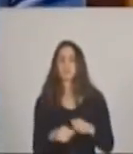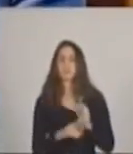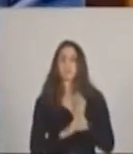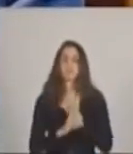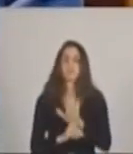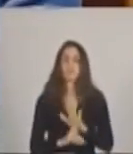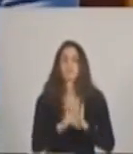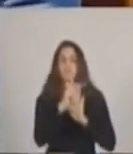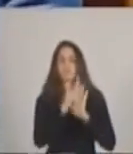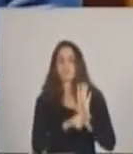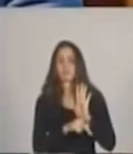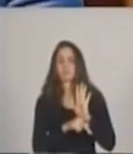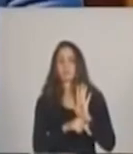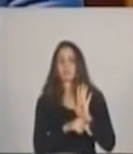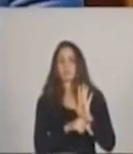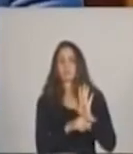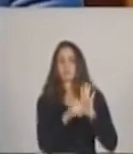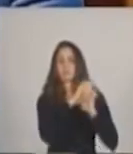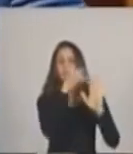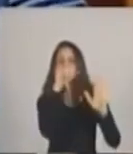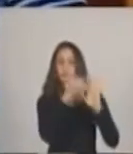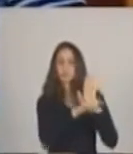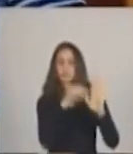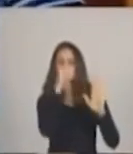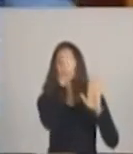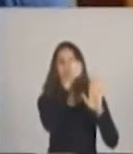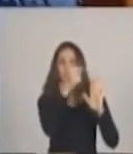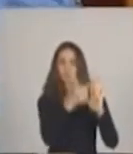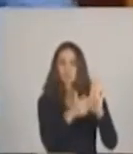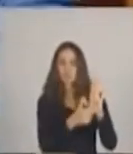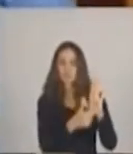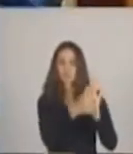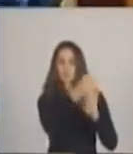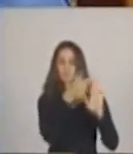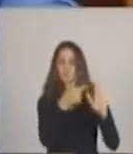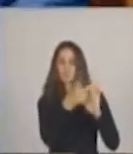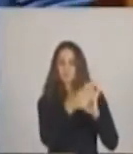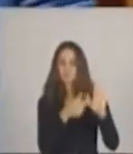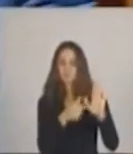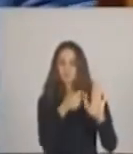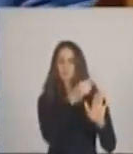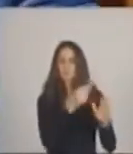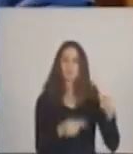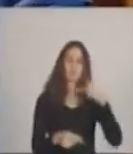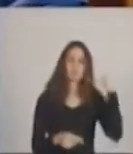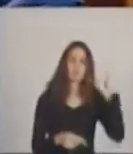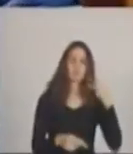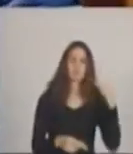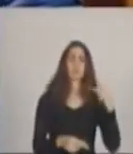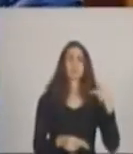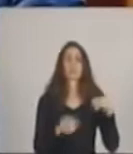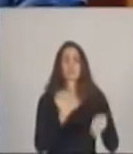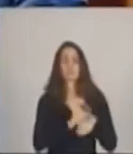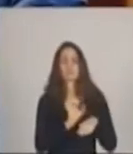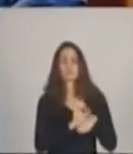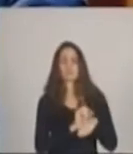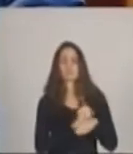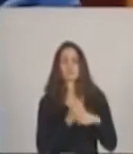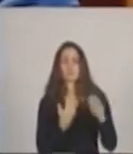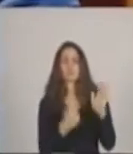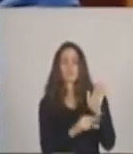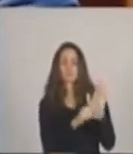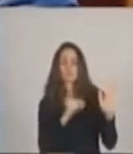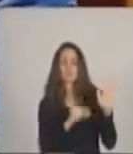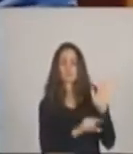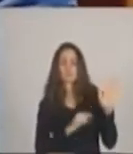os dois artigos, os dois primeiros artigos, que inclusive a Procuradoria do Governo do Estado também entende. Mas, de fato, os dois últimos artigos,